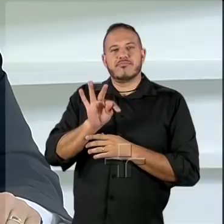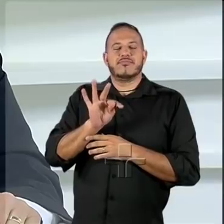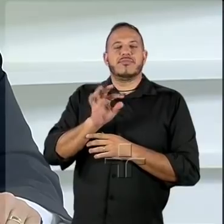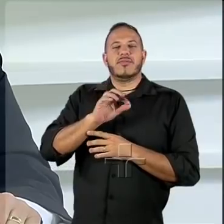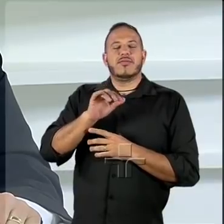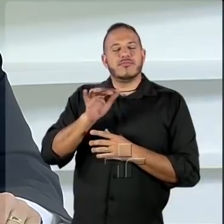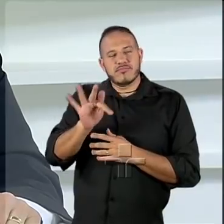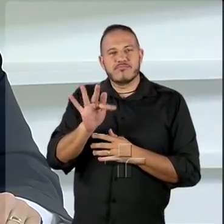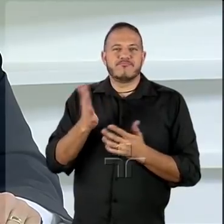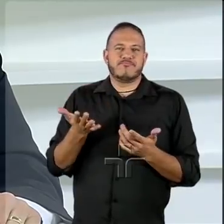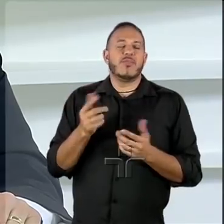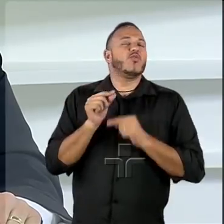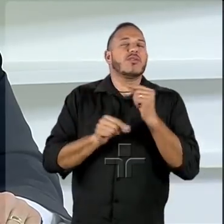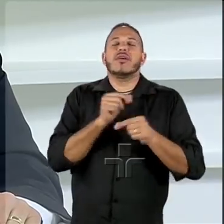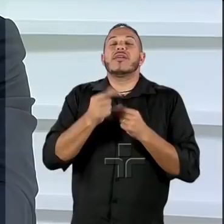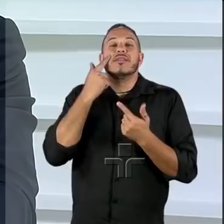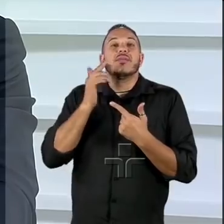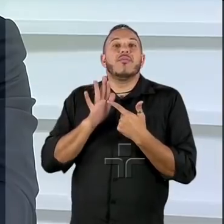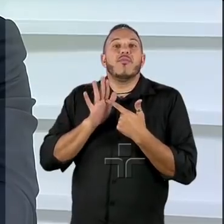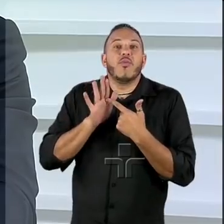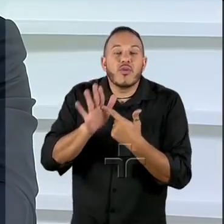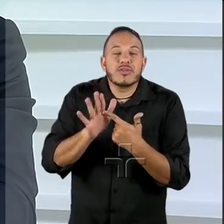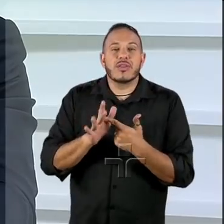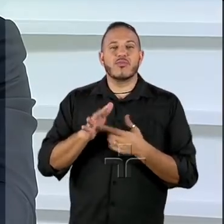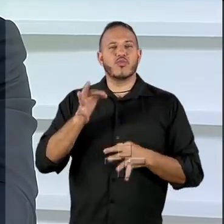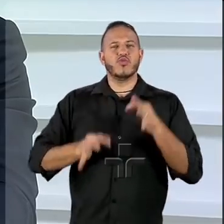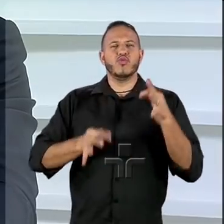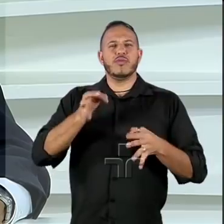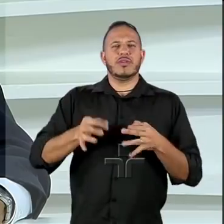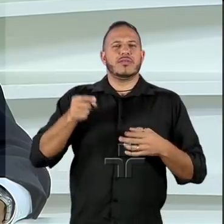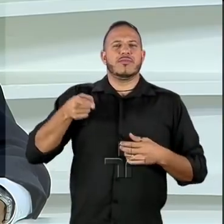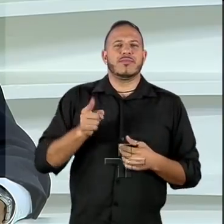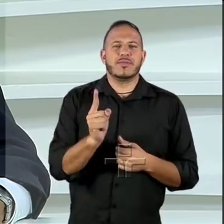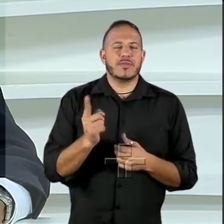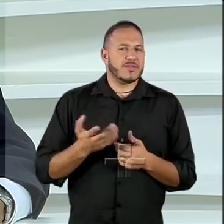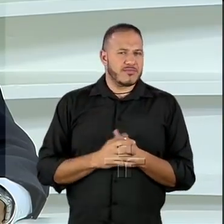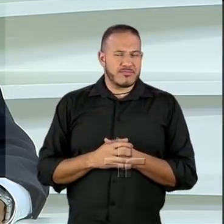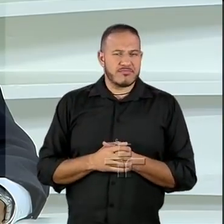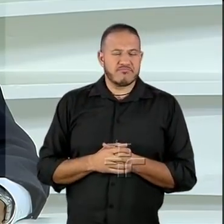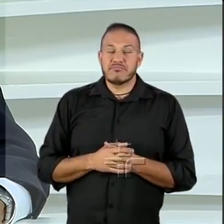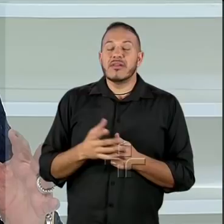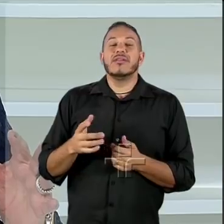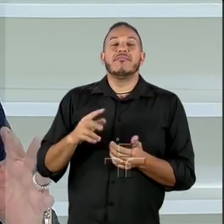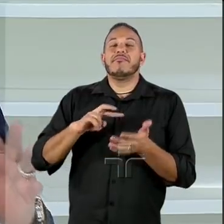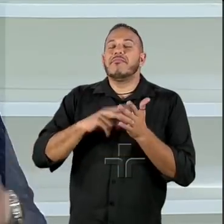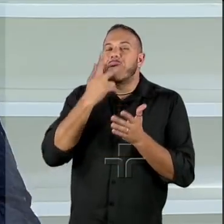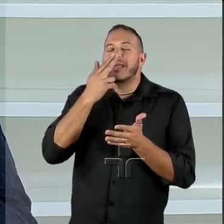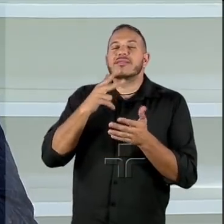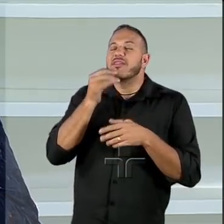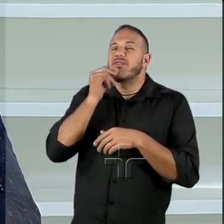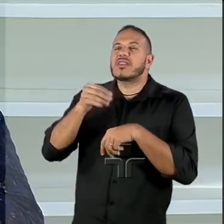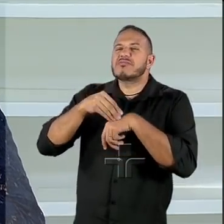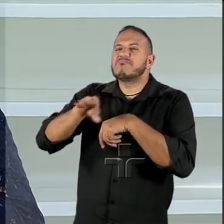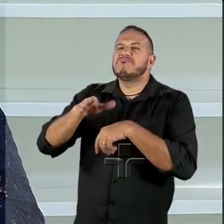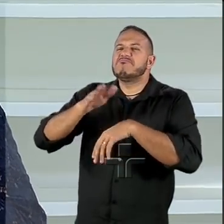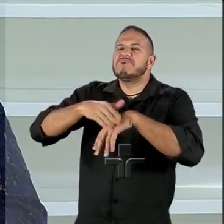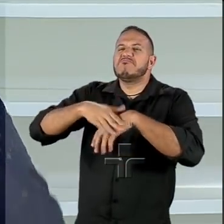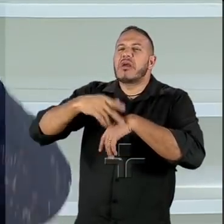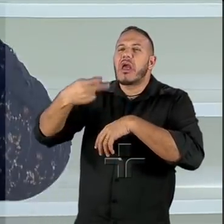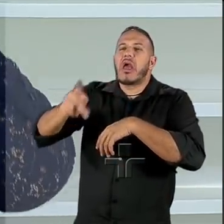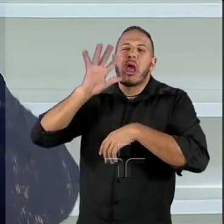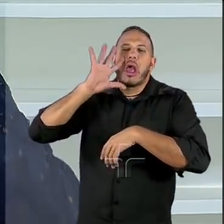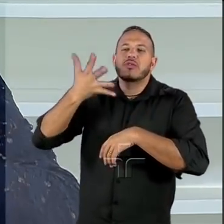é que nós estamos sinalizando para o juiz de primeiro grau? Faça como quiserem. Exatamente. E mais